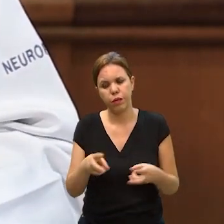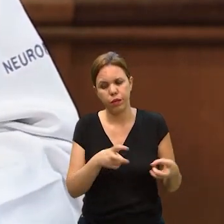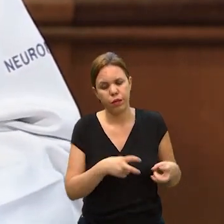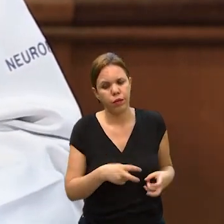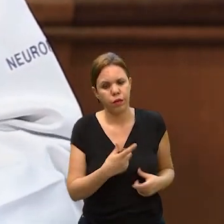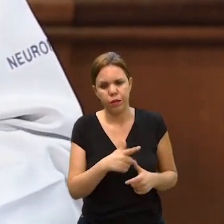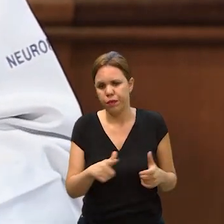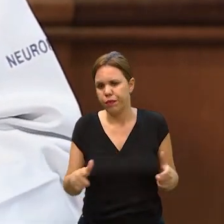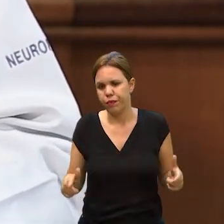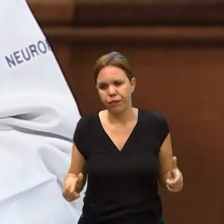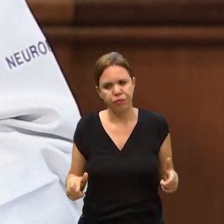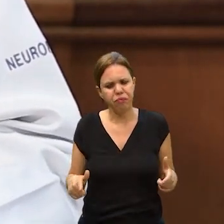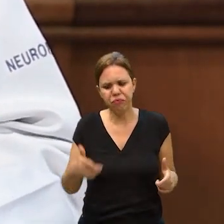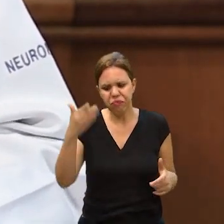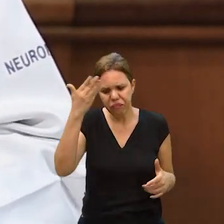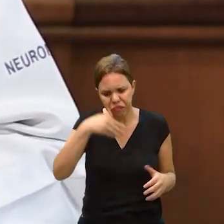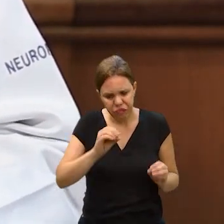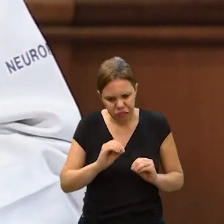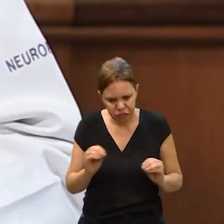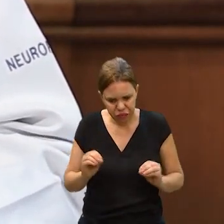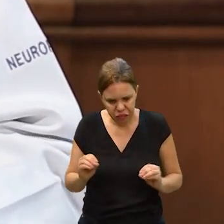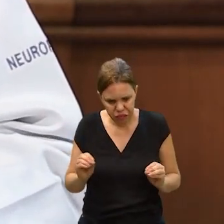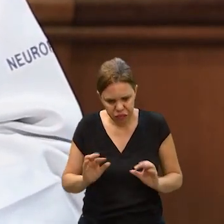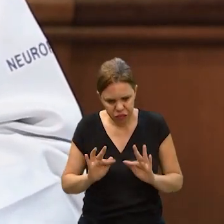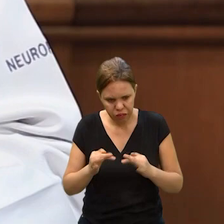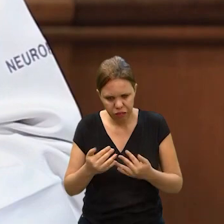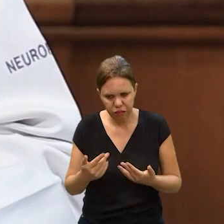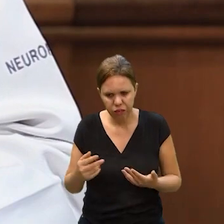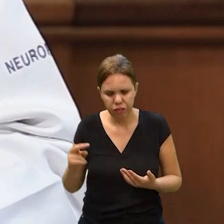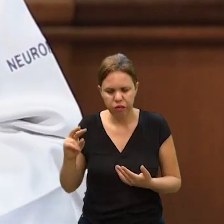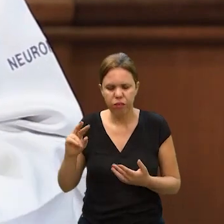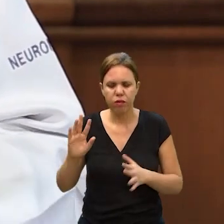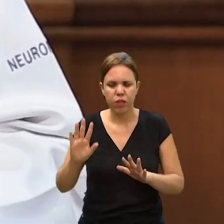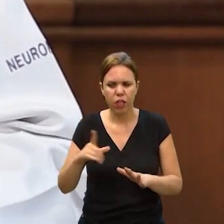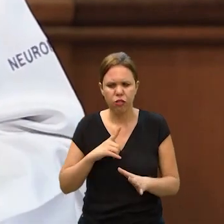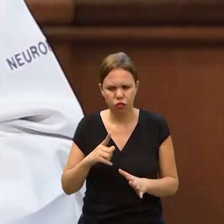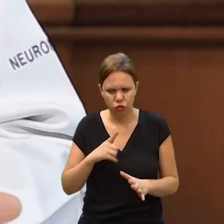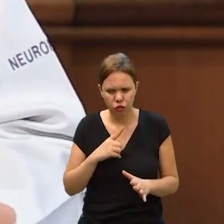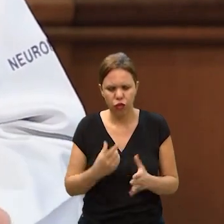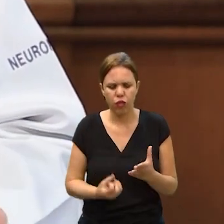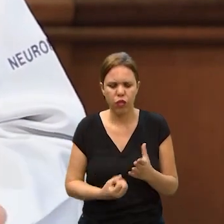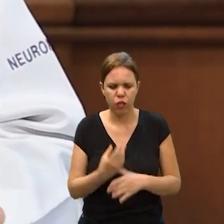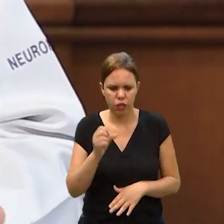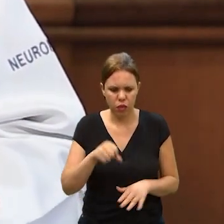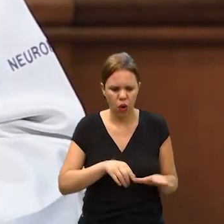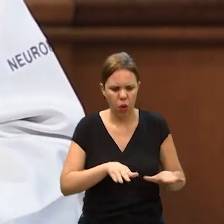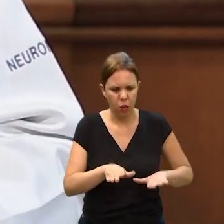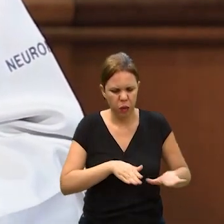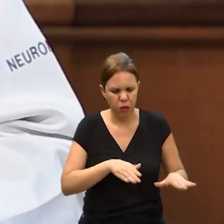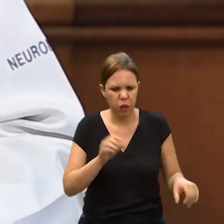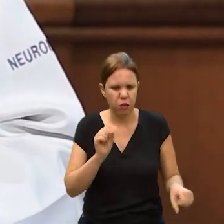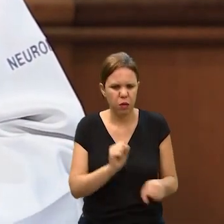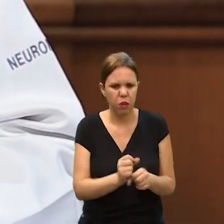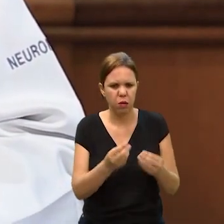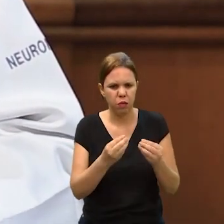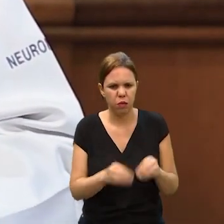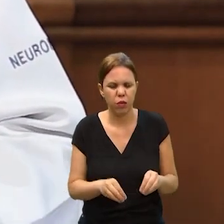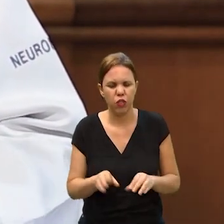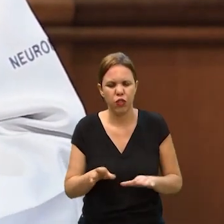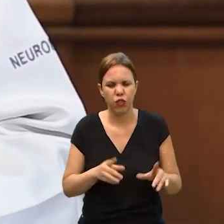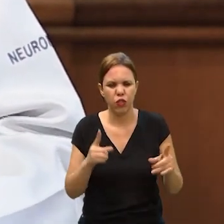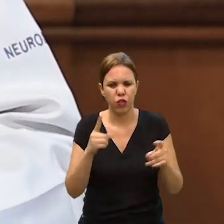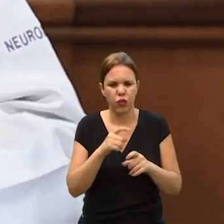você observou que não tinha histórico nenhum e tinha um quadro motor, comprometimento motor, a nível